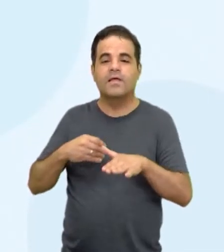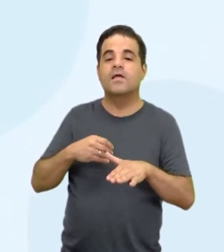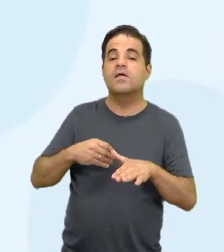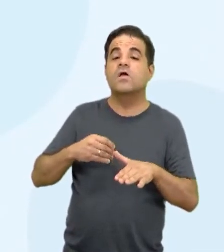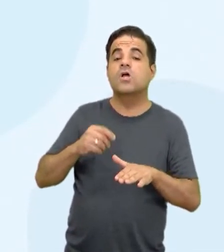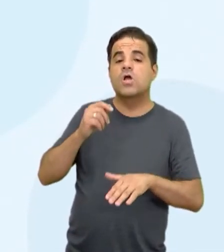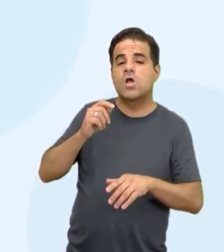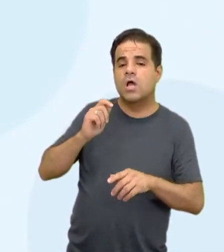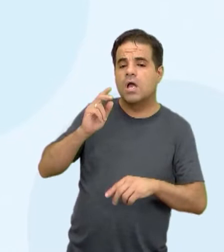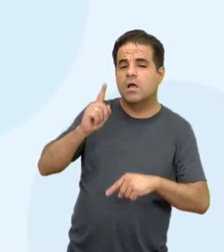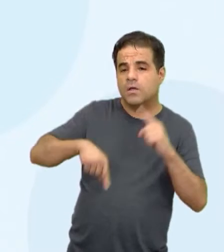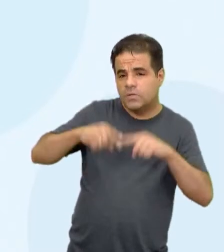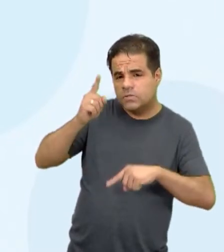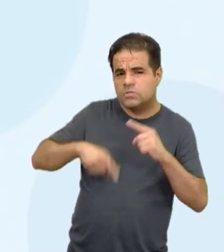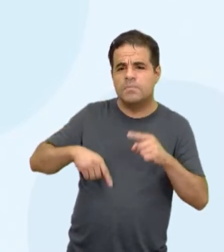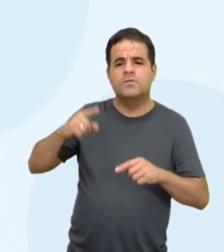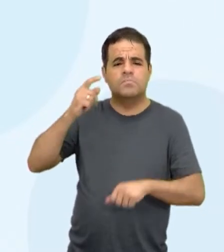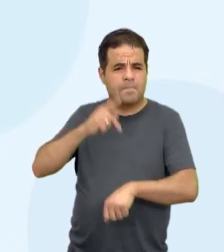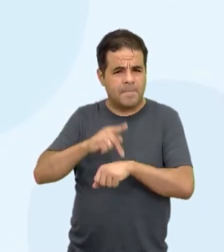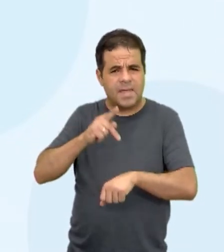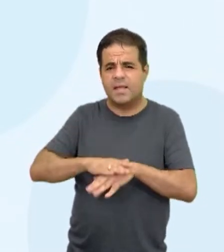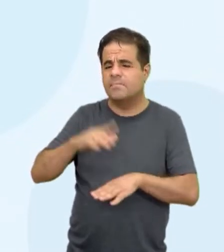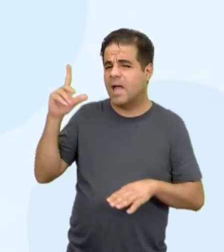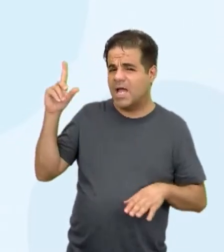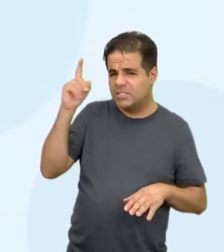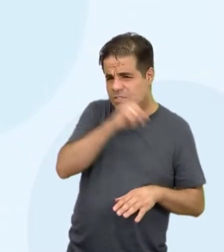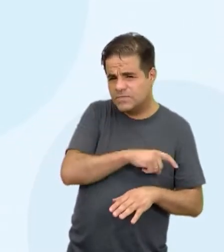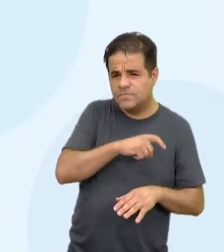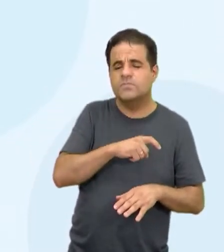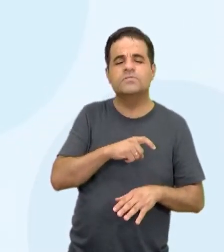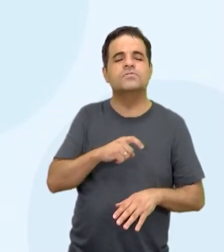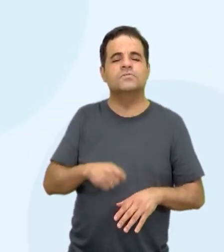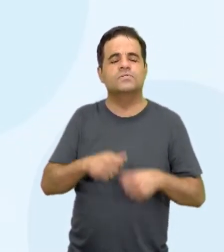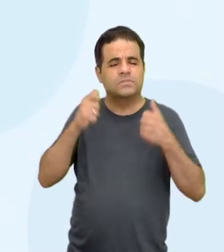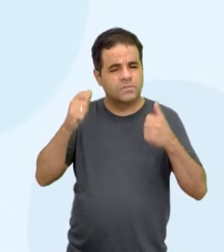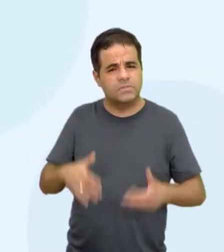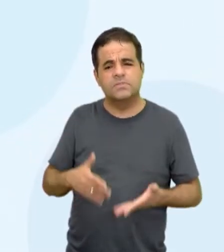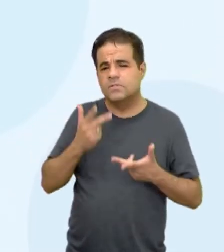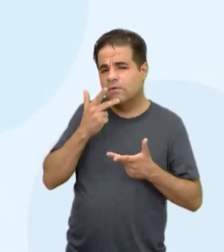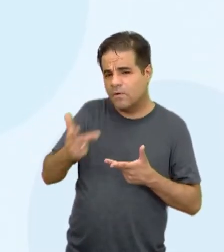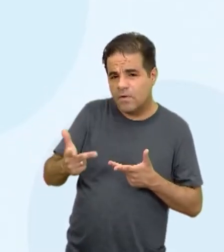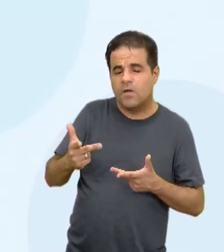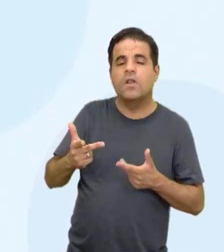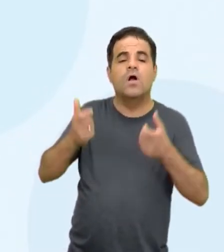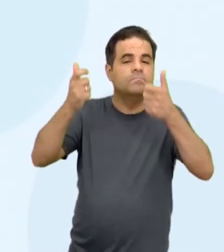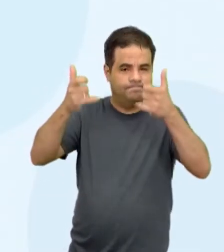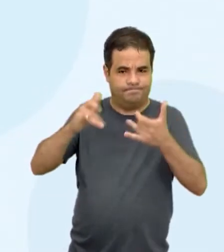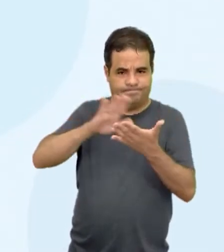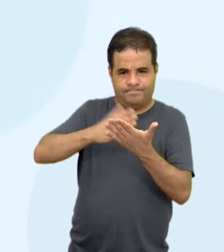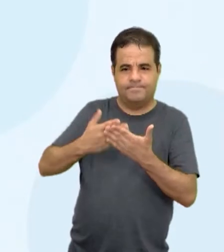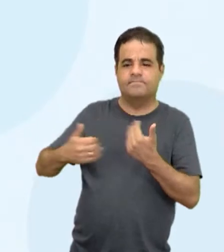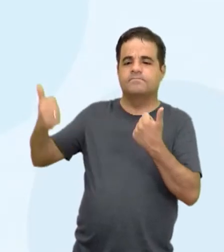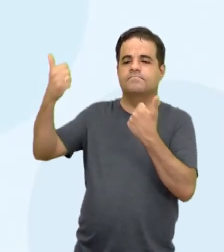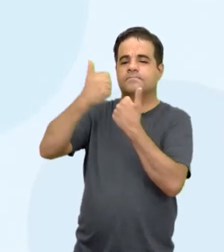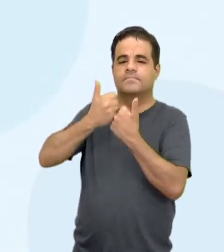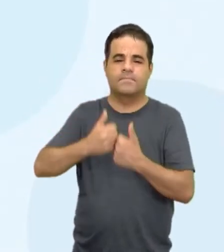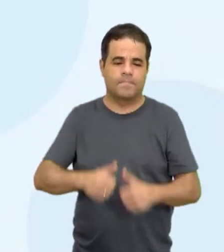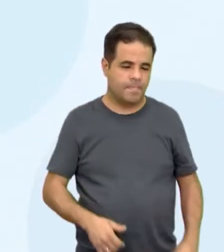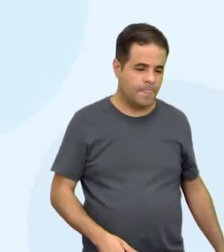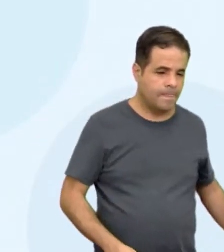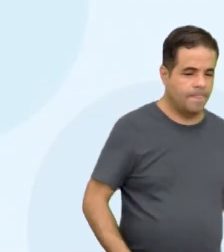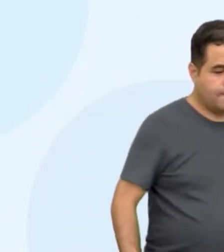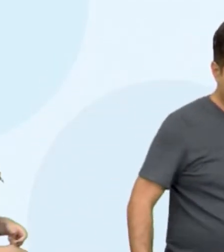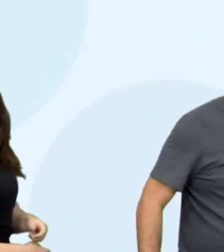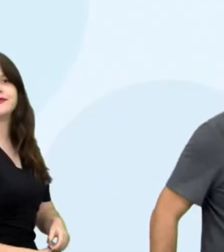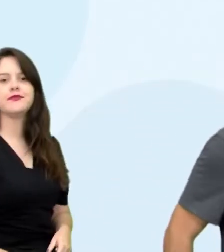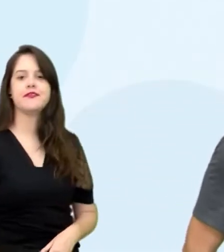de pedra já mais complexos. Como ele falou da questão aí também do frio, né, que eles